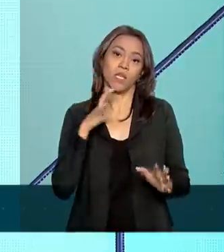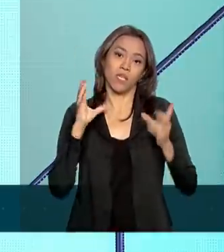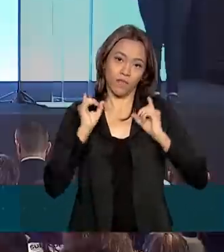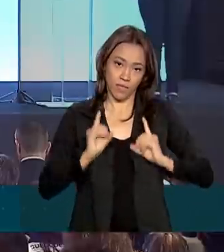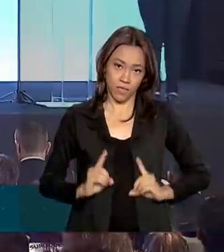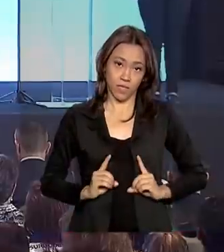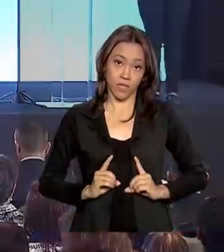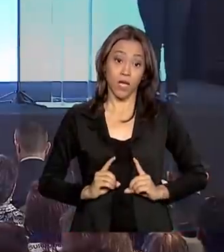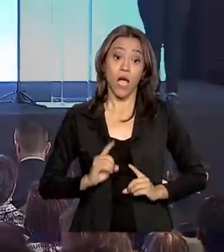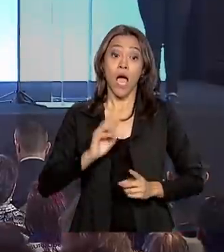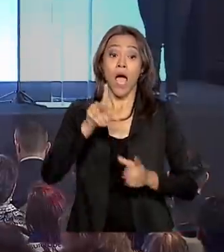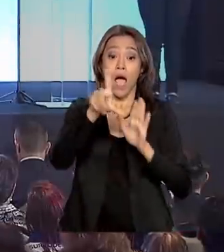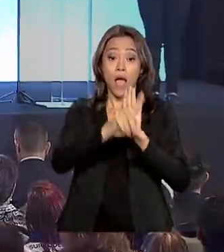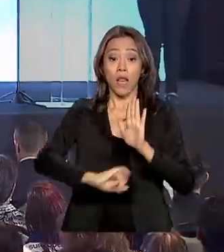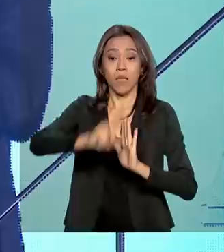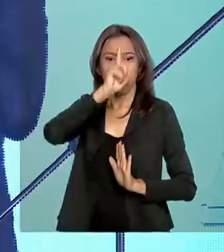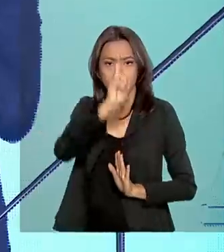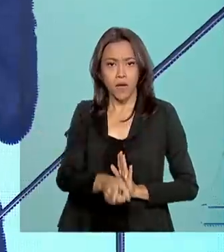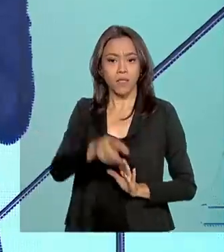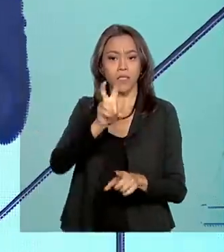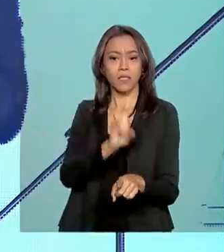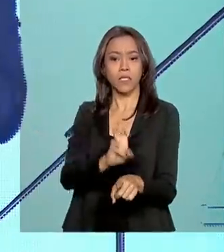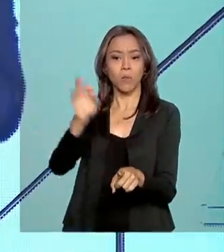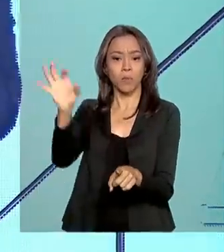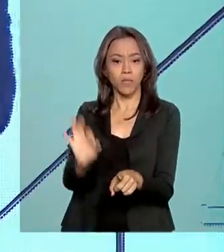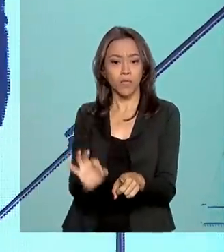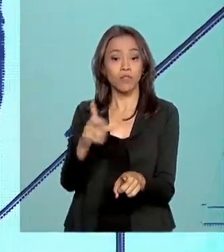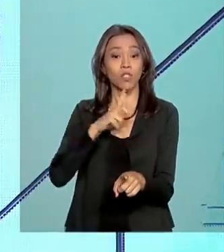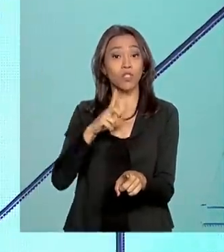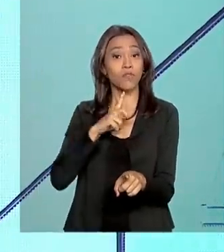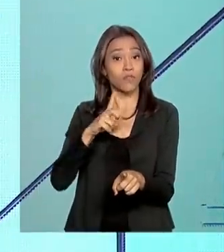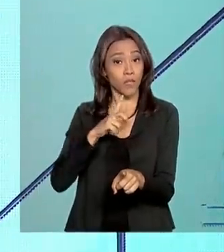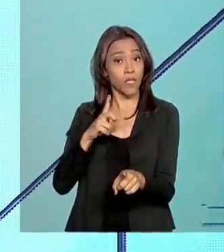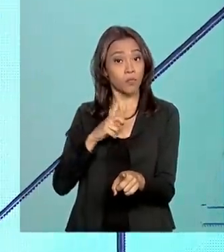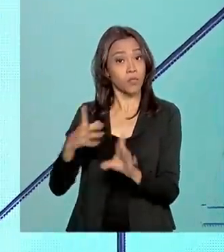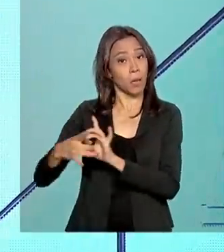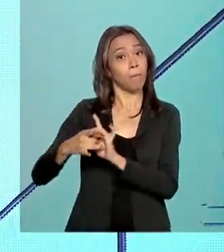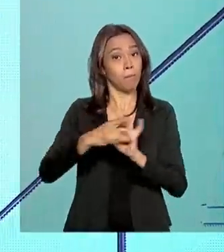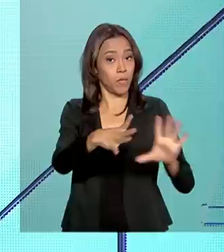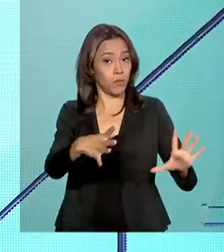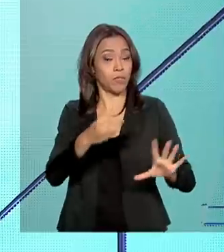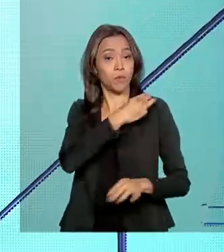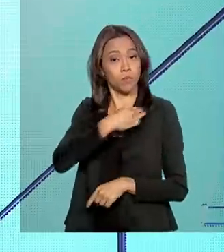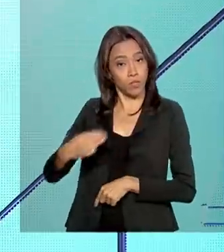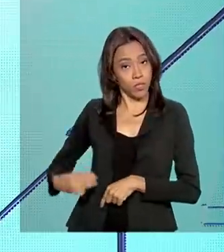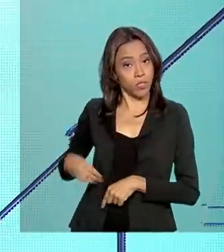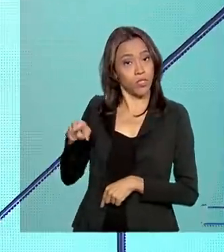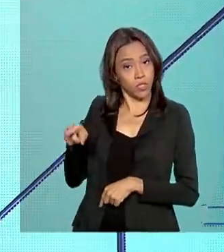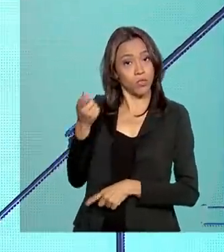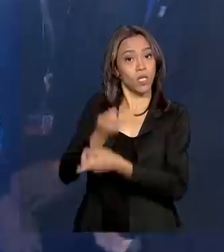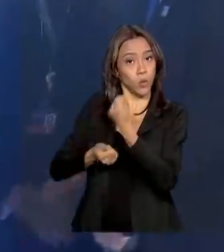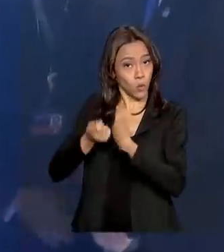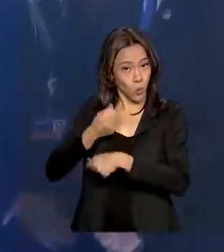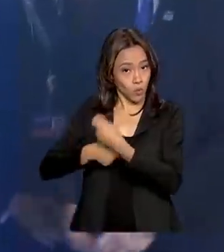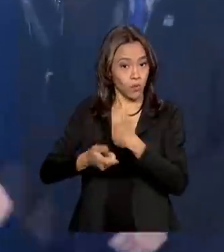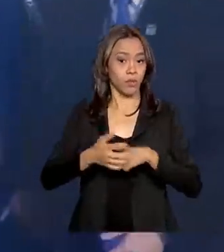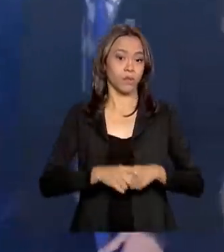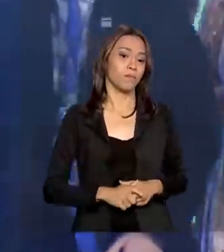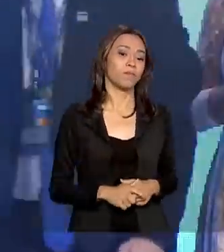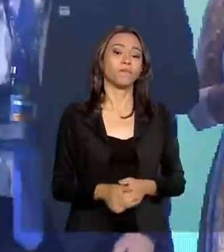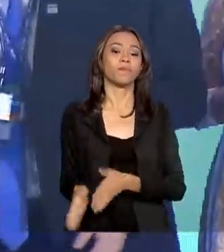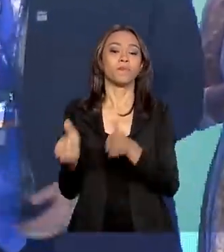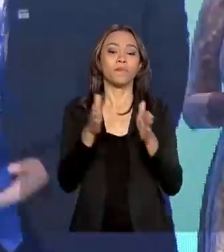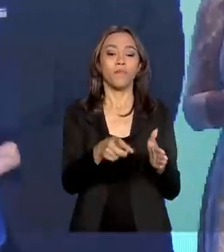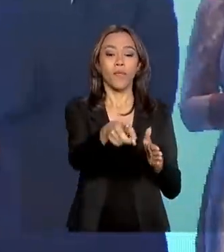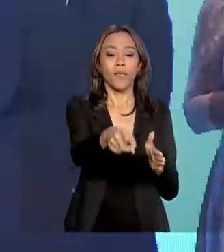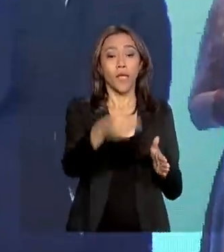5%. E nós contratamos, tivemos autorização do ministro da Economia exatamente para essa questão tão importante. A primeira-dama,